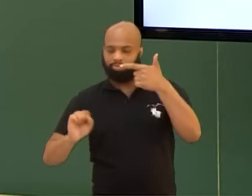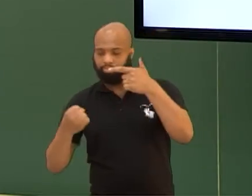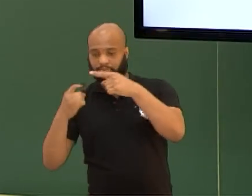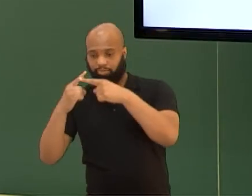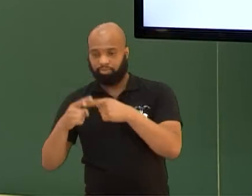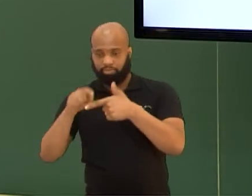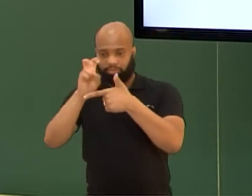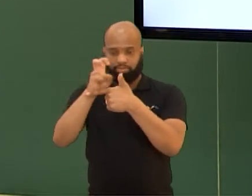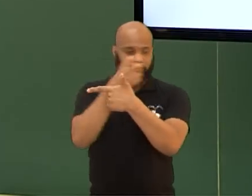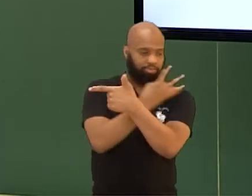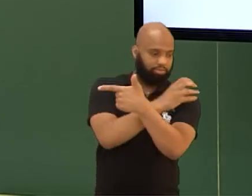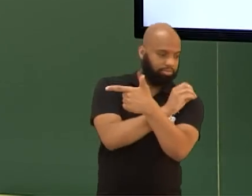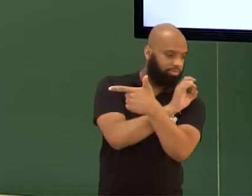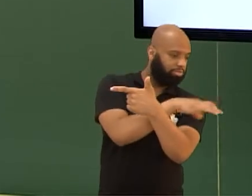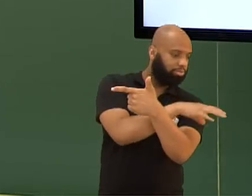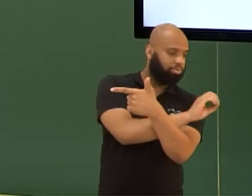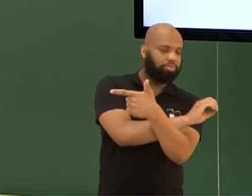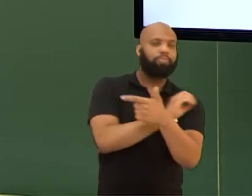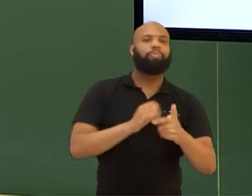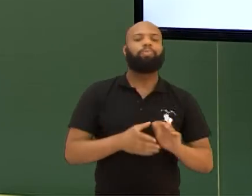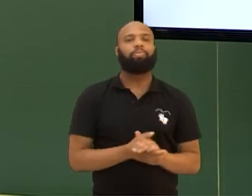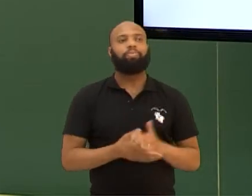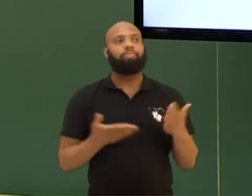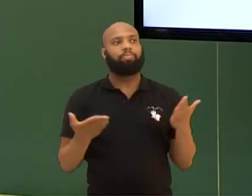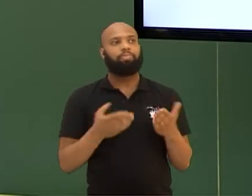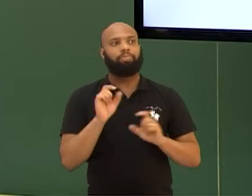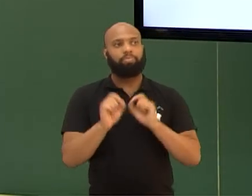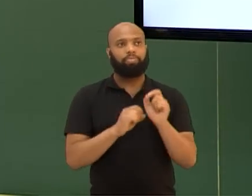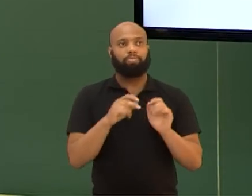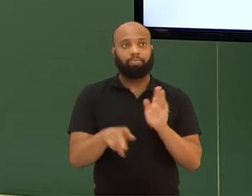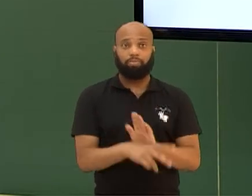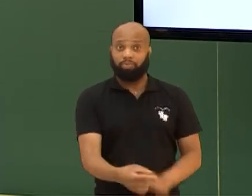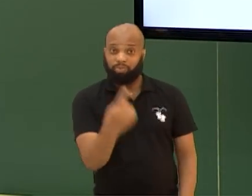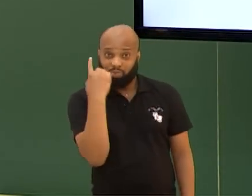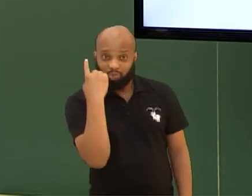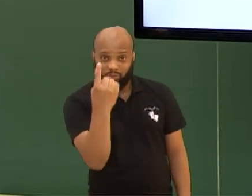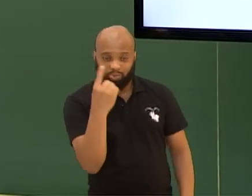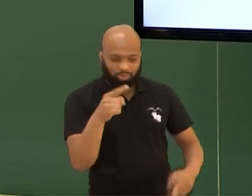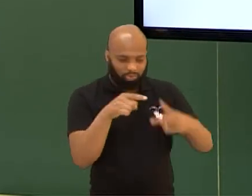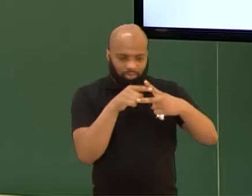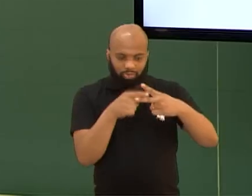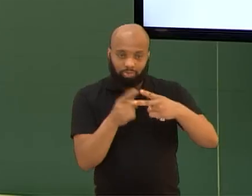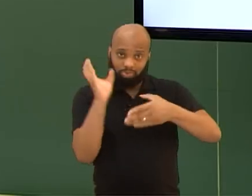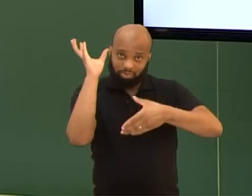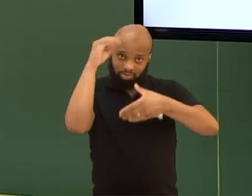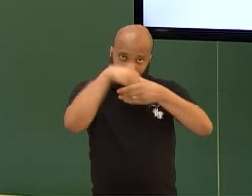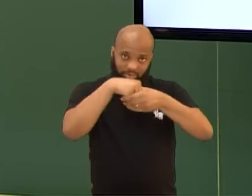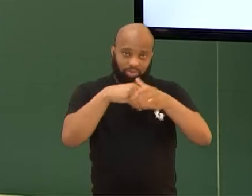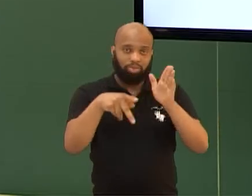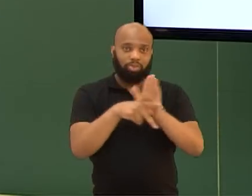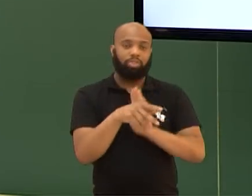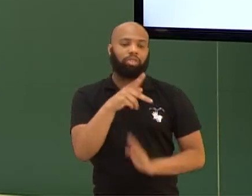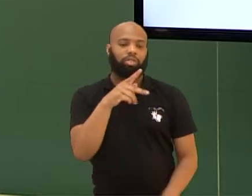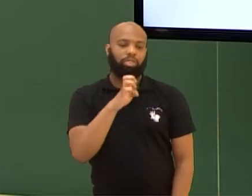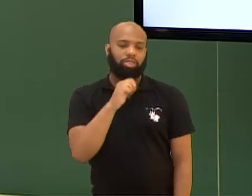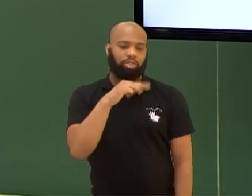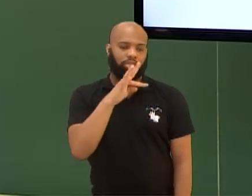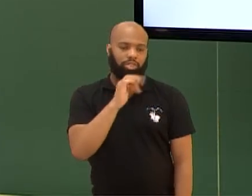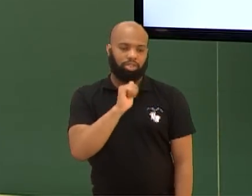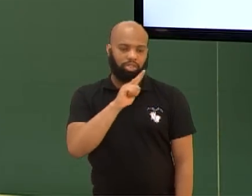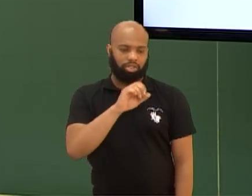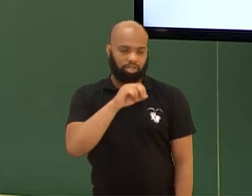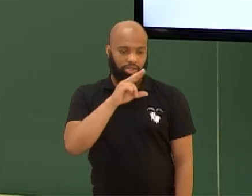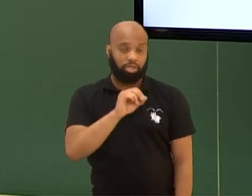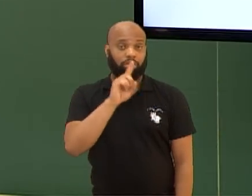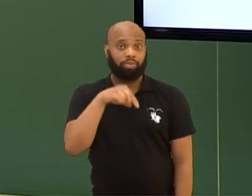40, isso me sobra 0. Então, a medida de um ângulo do meu pentágono é